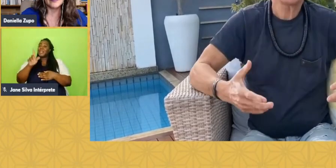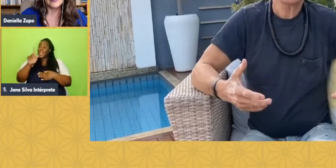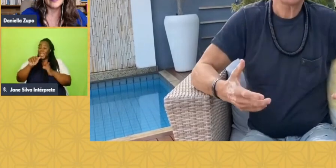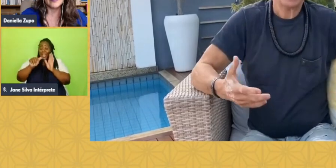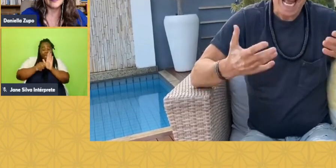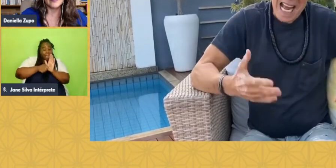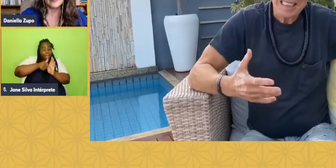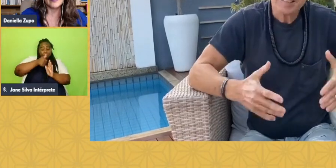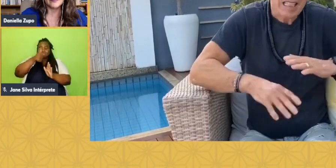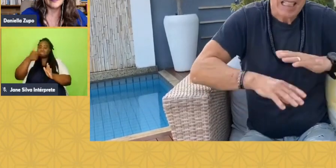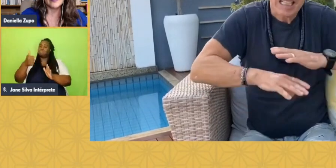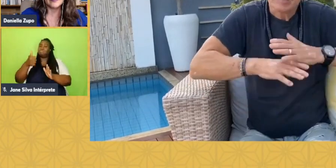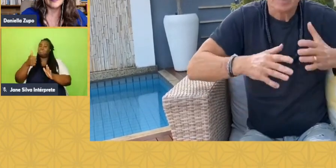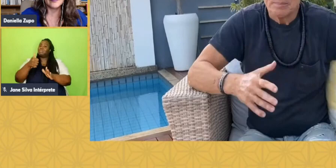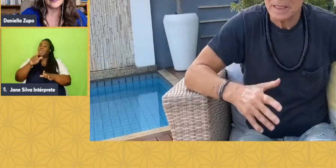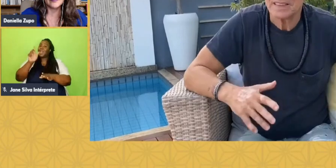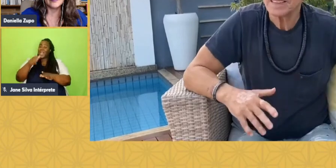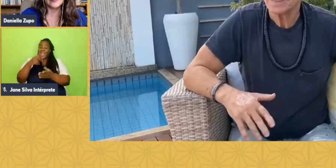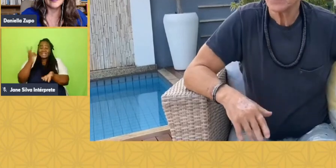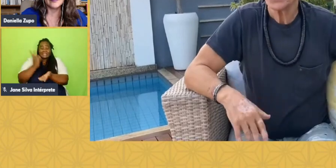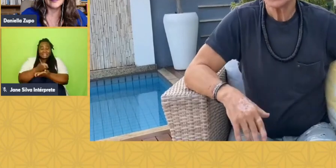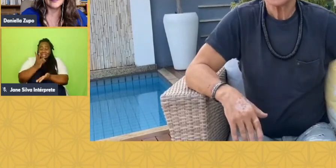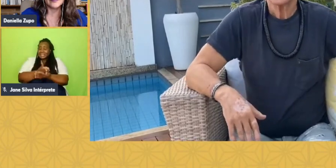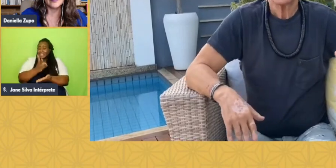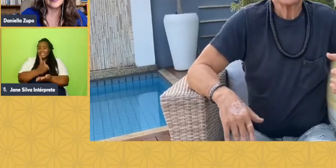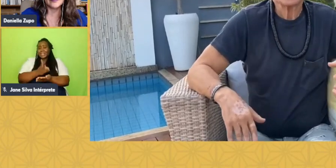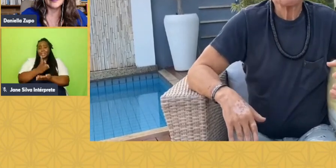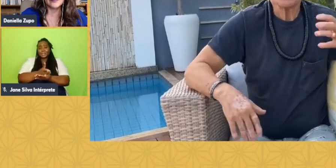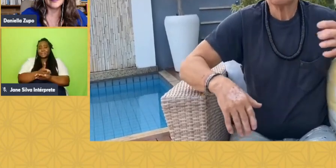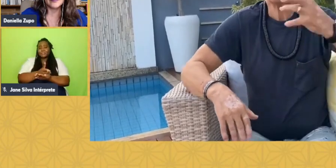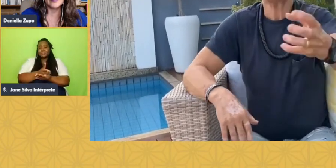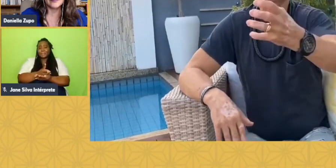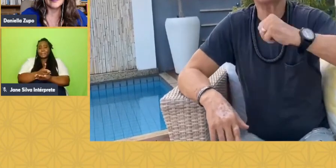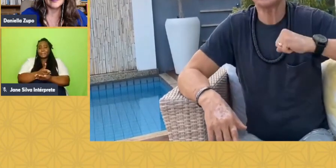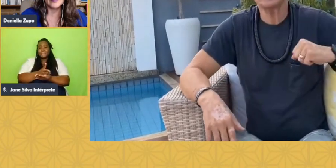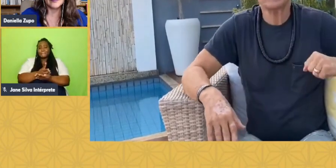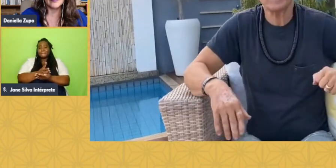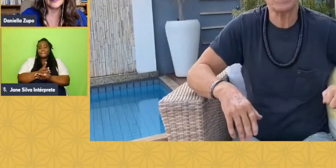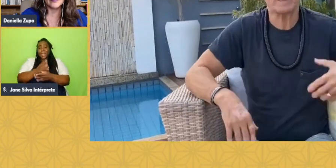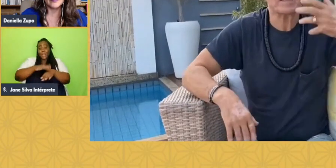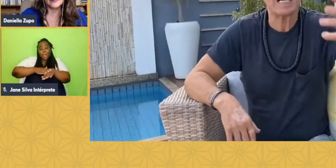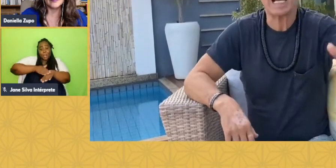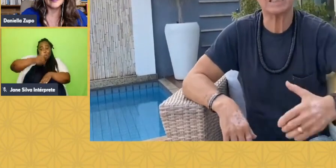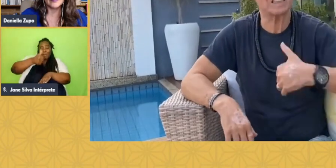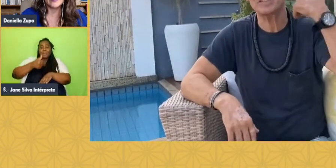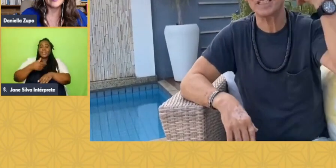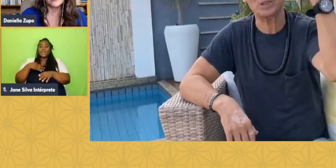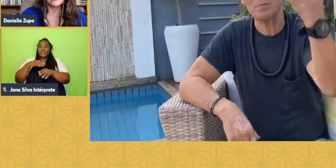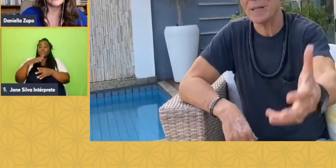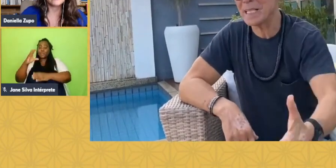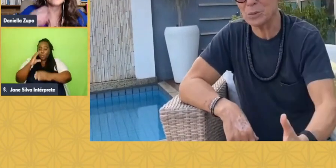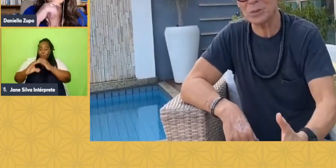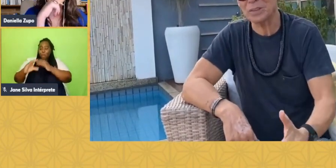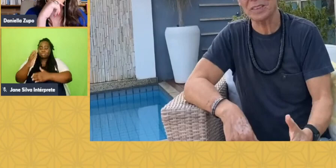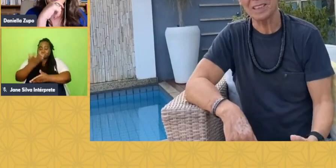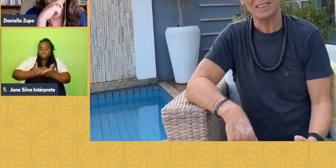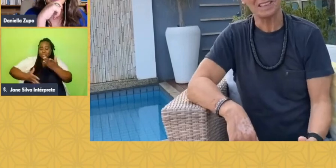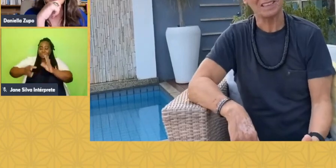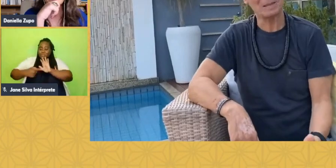primeira é e será sempre é a maior forma de transmissão de mensagens de